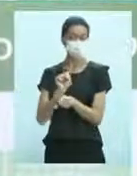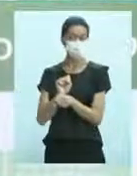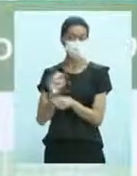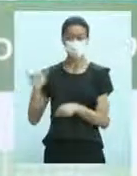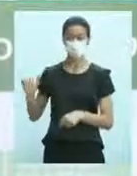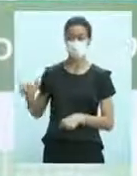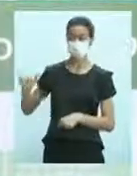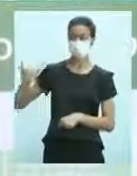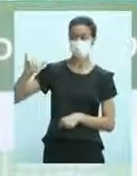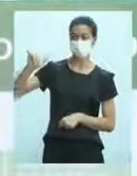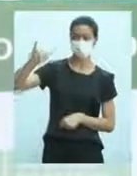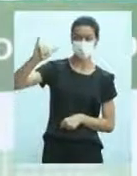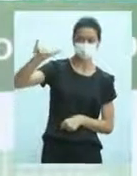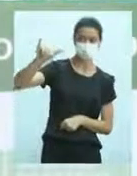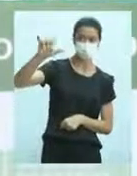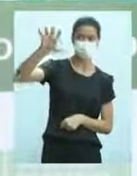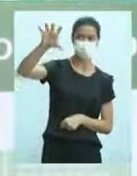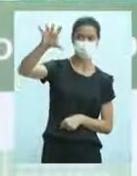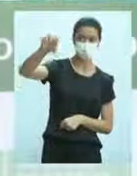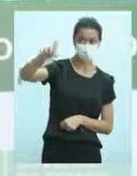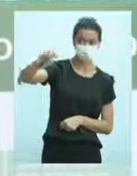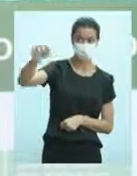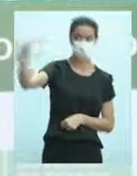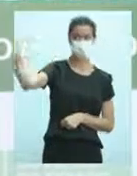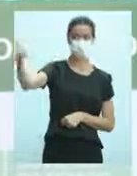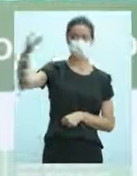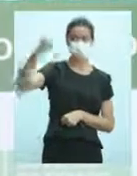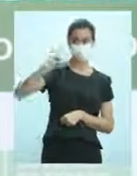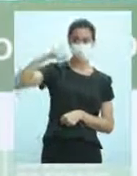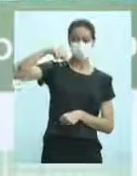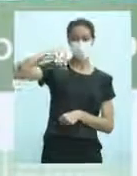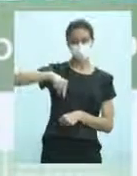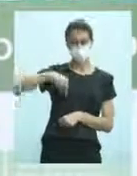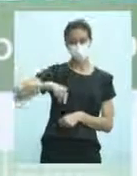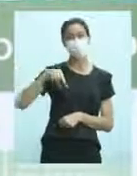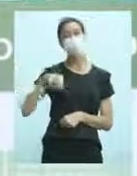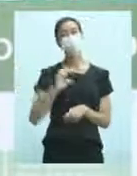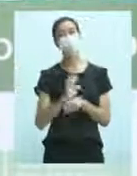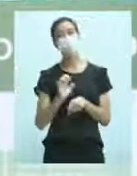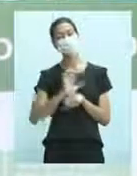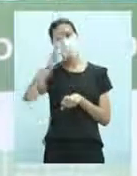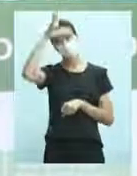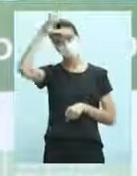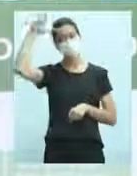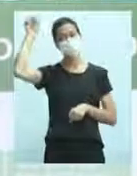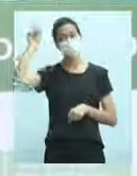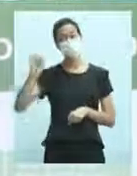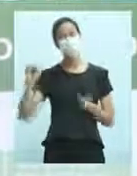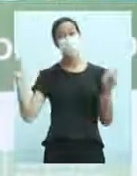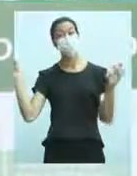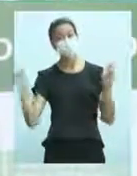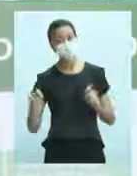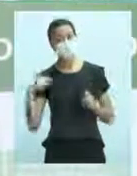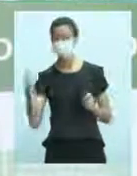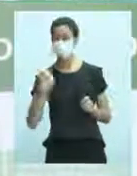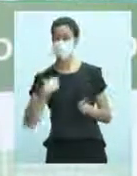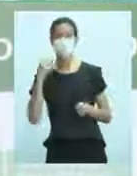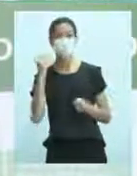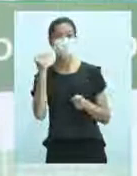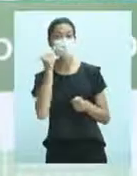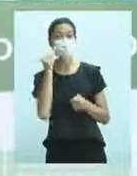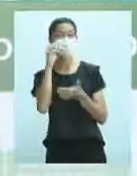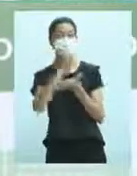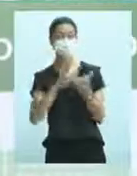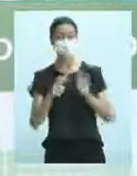expressivo de testes aqui no mato grosso do sul e ampliando essa essa essa testagem nós haveremos de